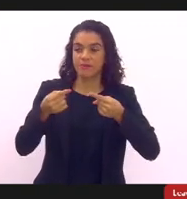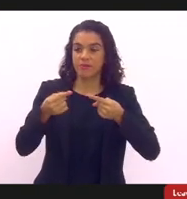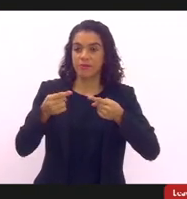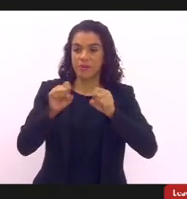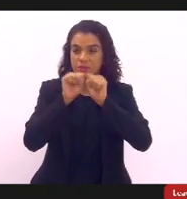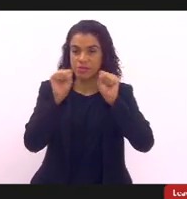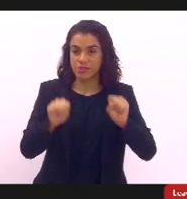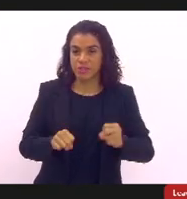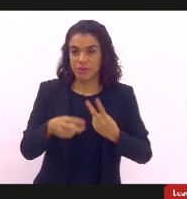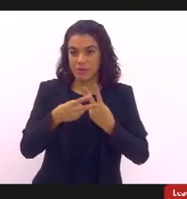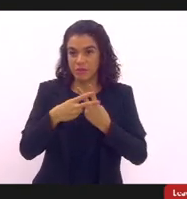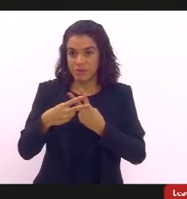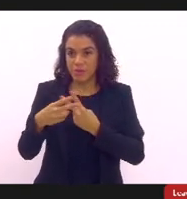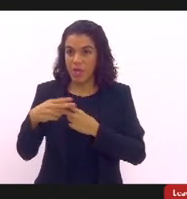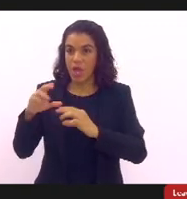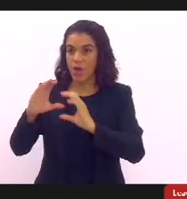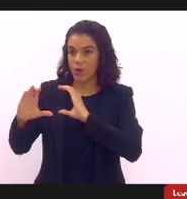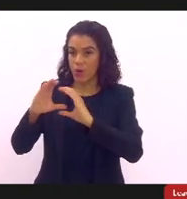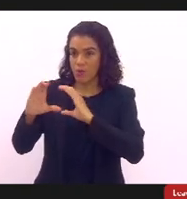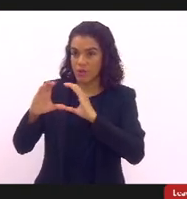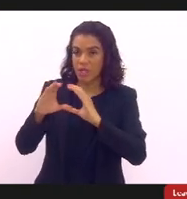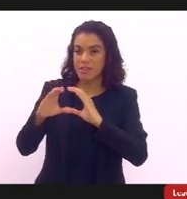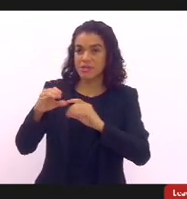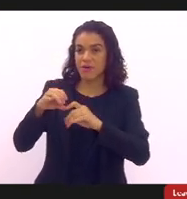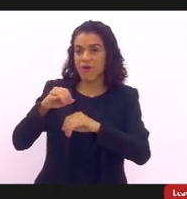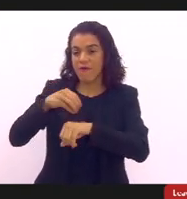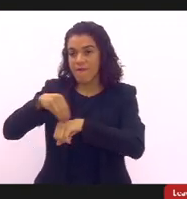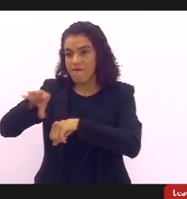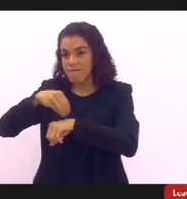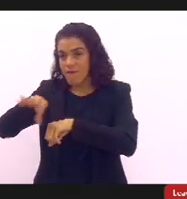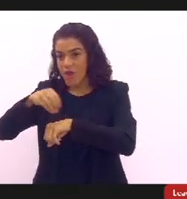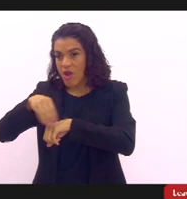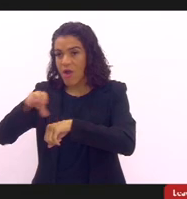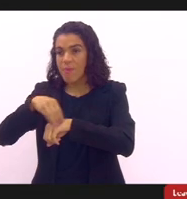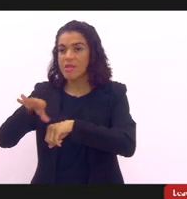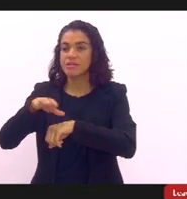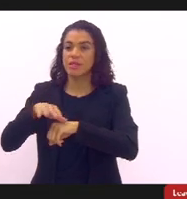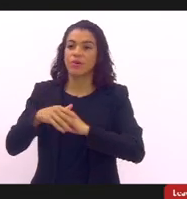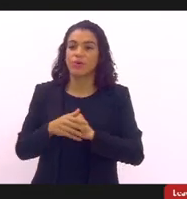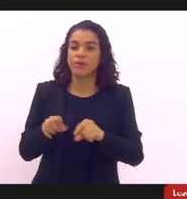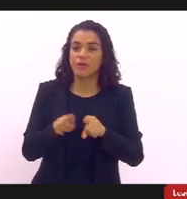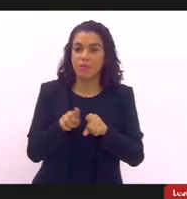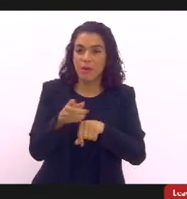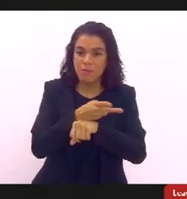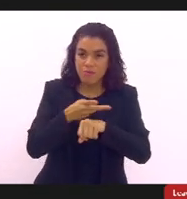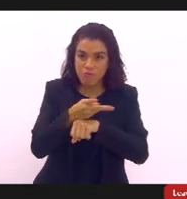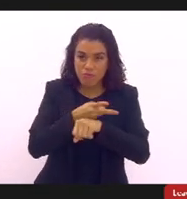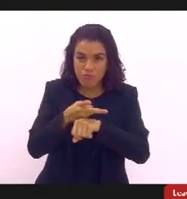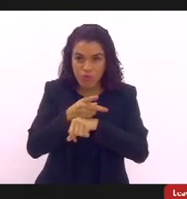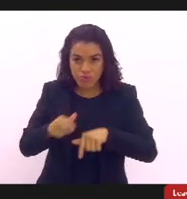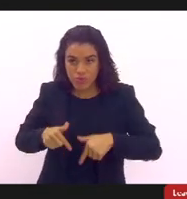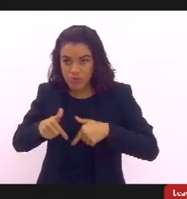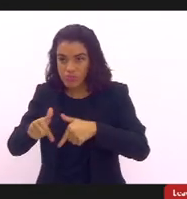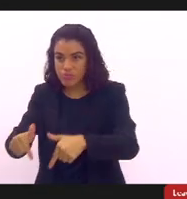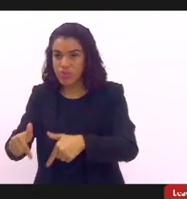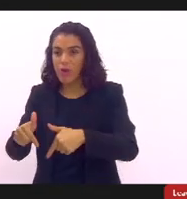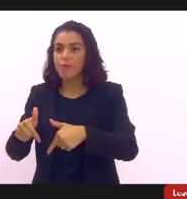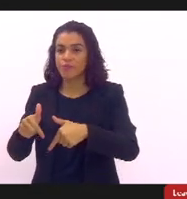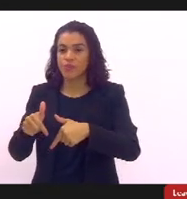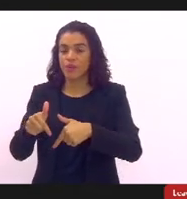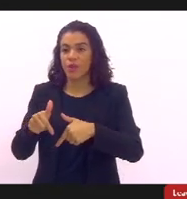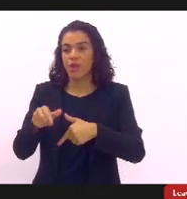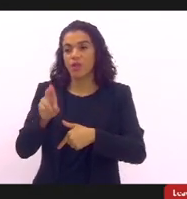sistema prisional, então é a comunicação dos fluxos de transferência intra e extramuro, busca ativa nas unidades prisionais, que foi